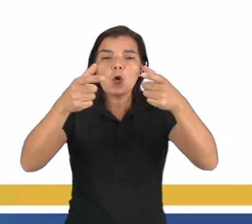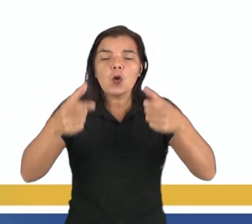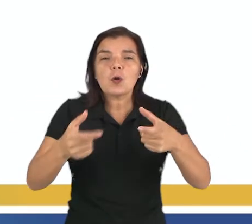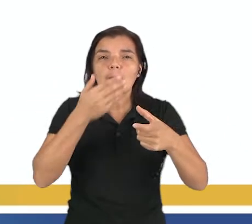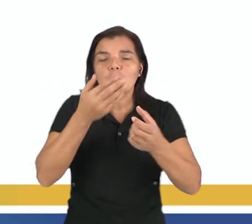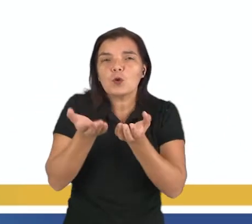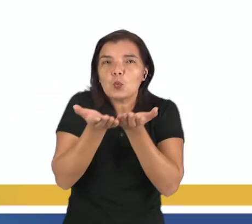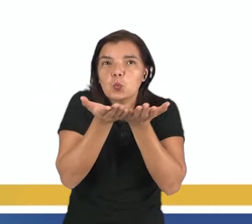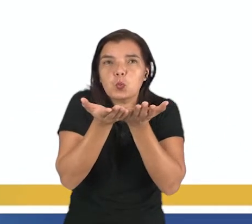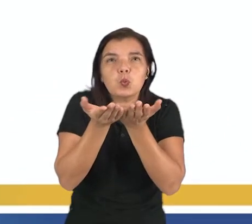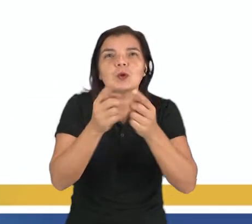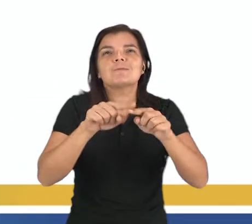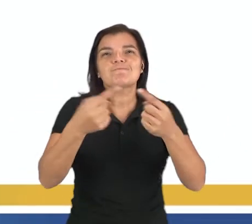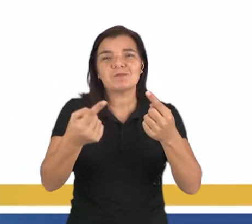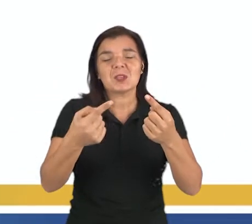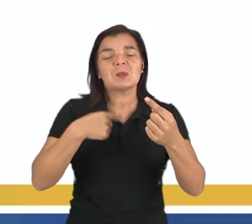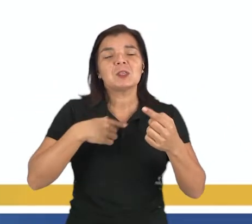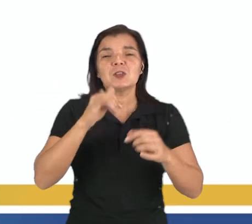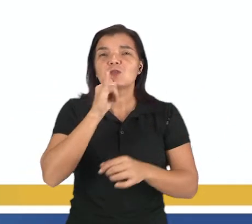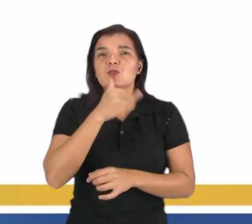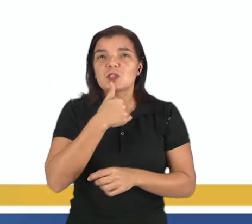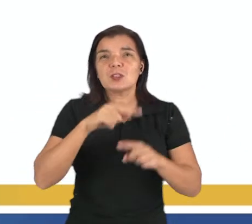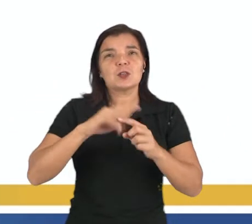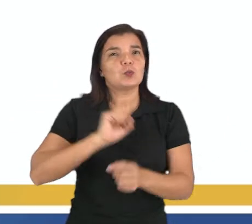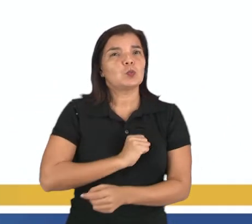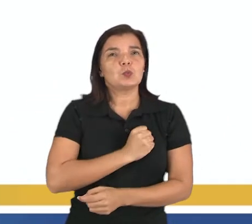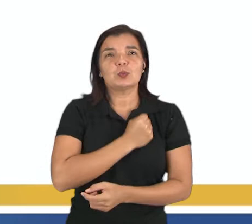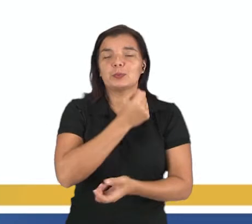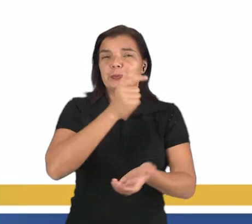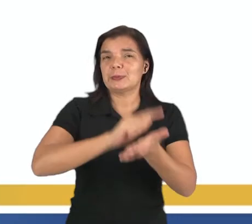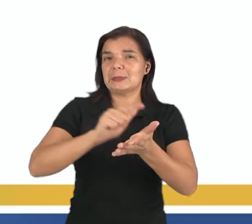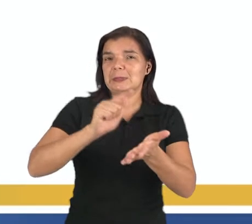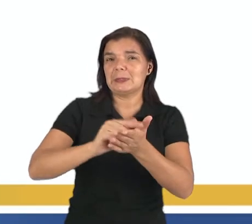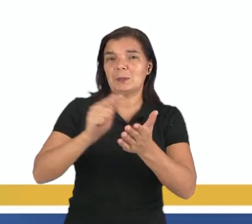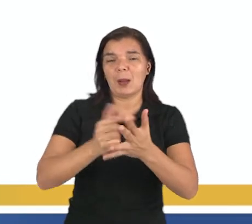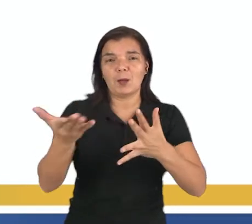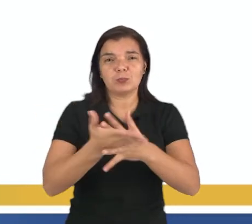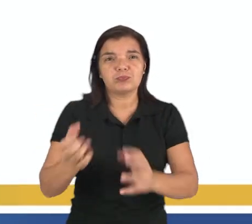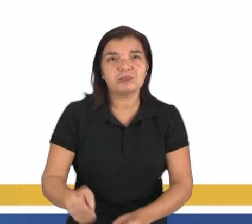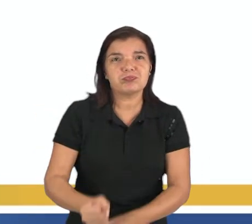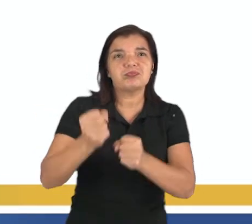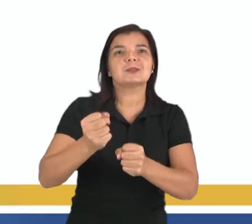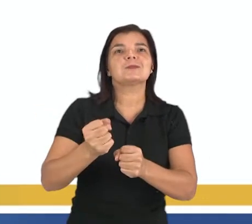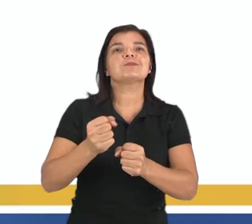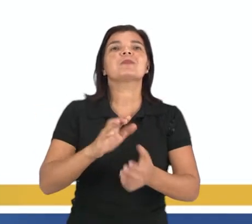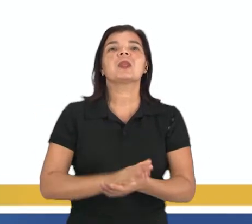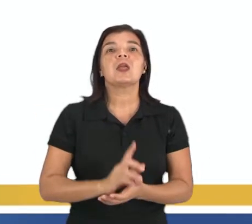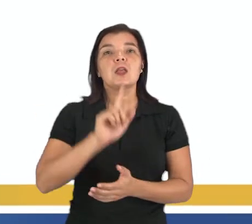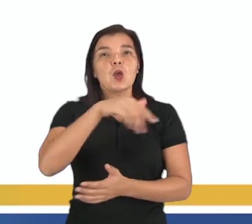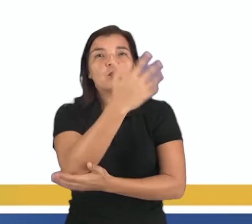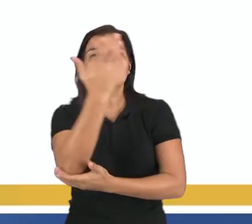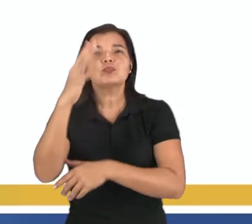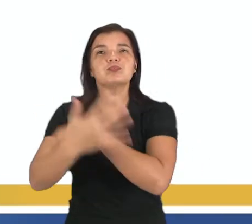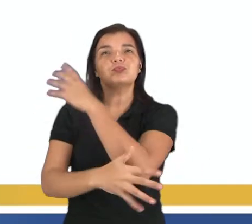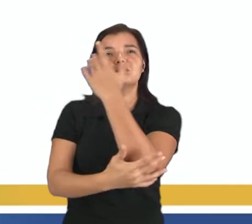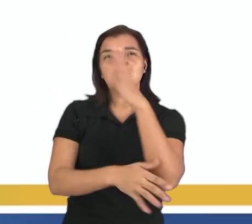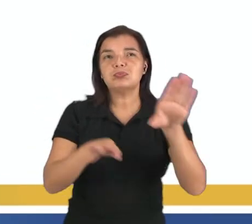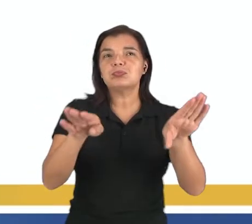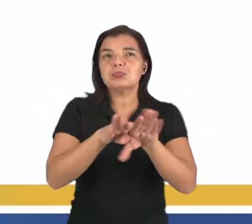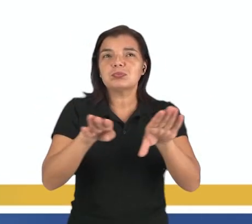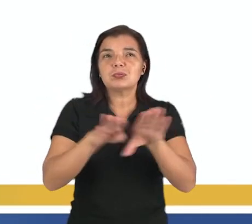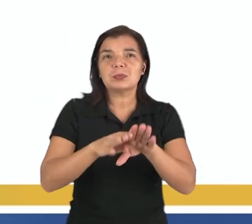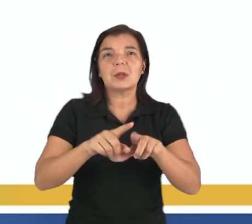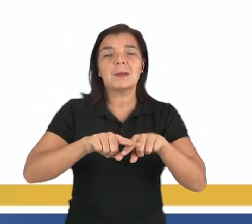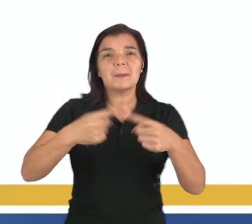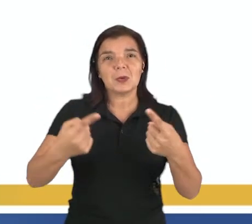lugar de suplício para mim, que odiava lavar mandioca. e da densa floresta ao redor, interrompida